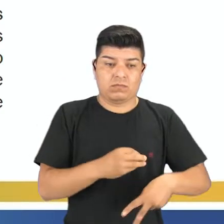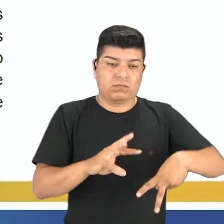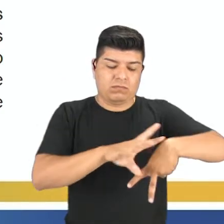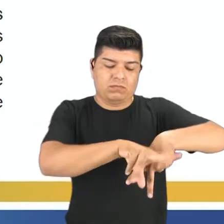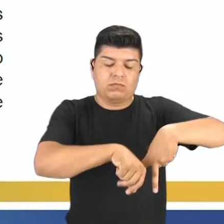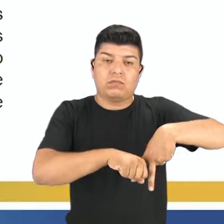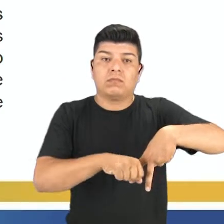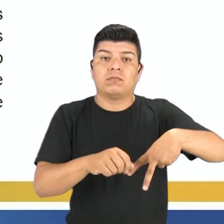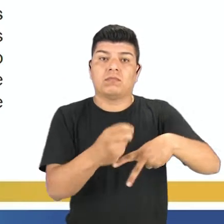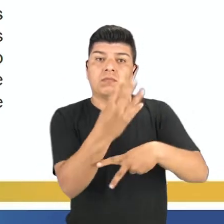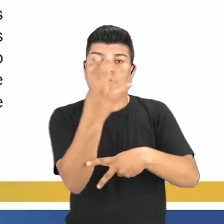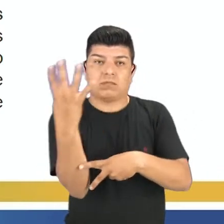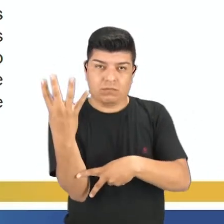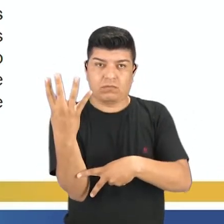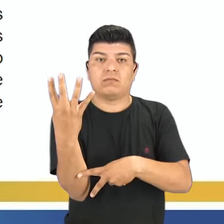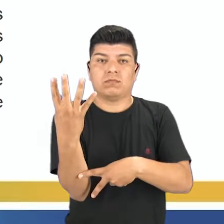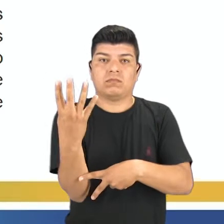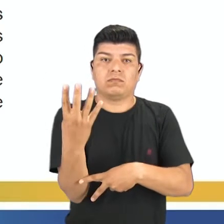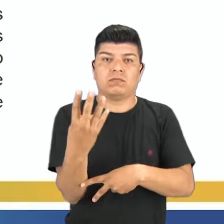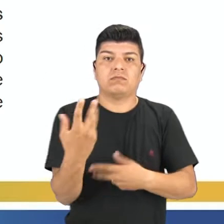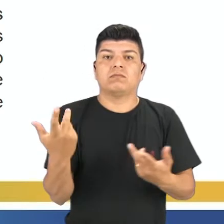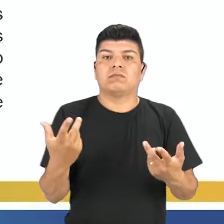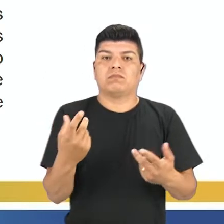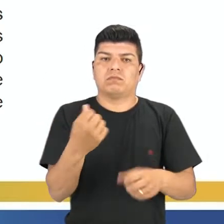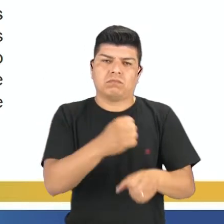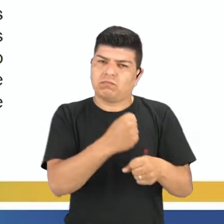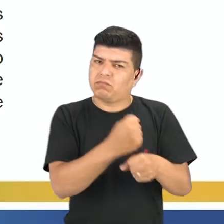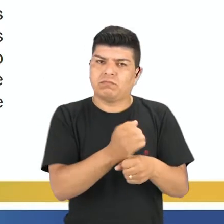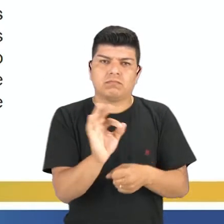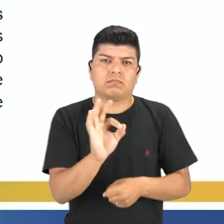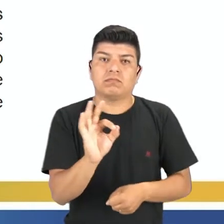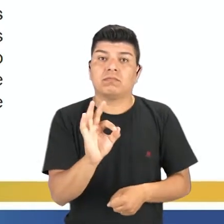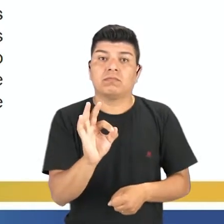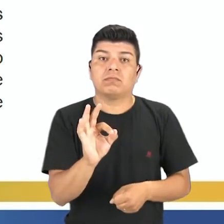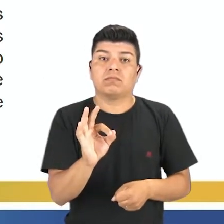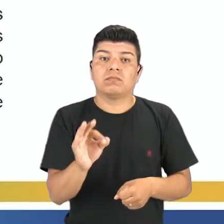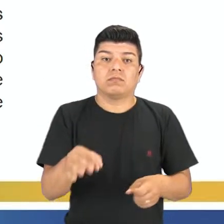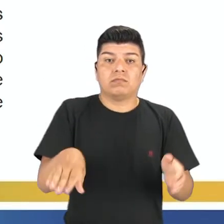corrupção, quantidades incalculáveis de dinheiro deixam de chegar